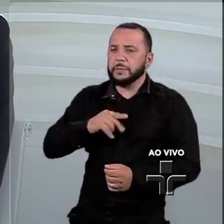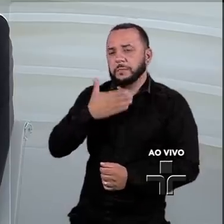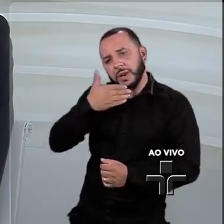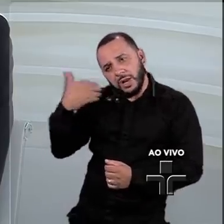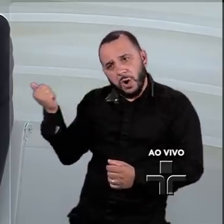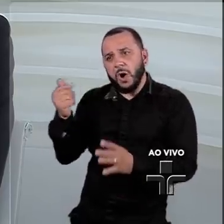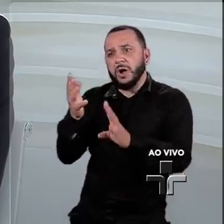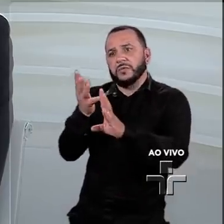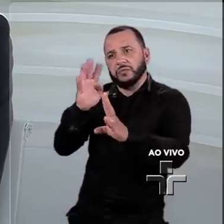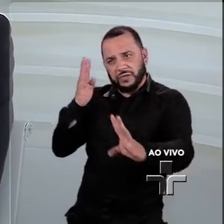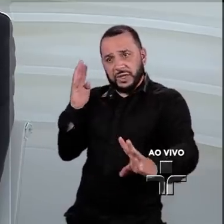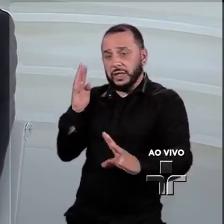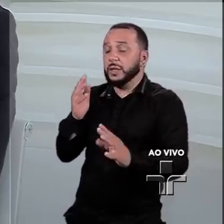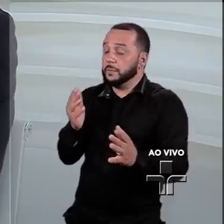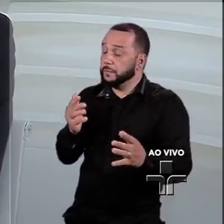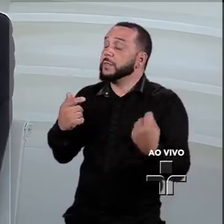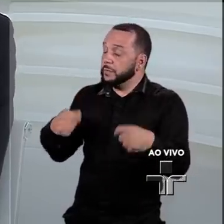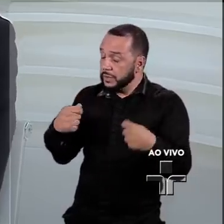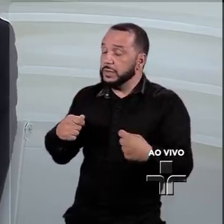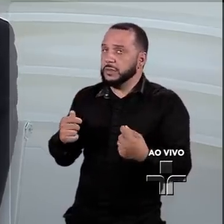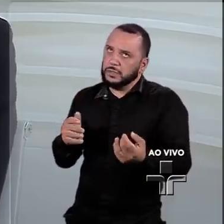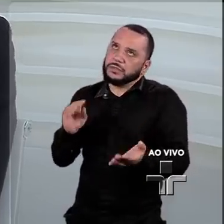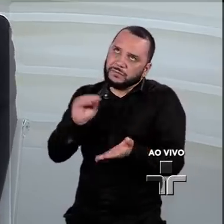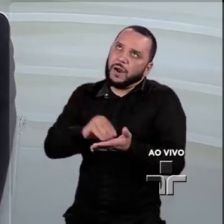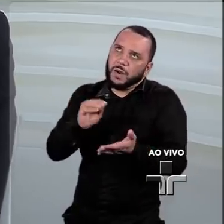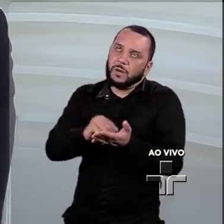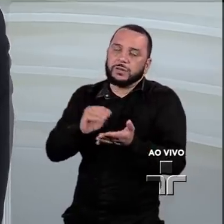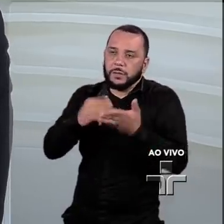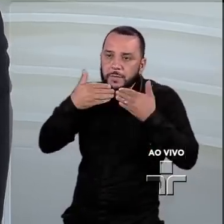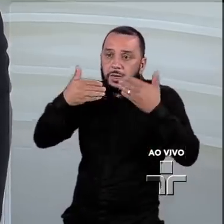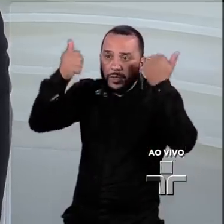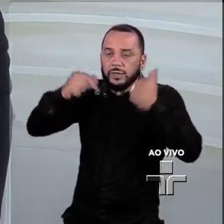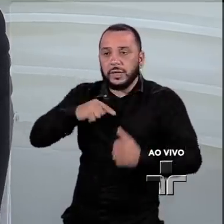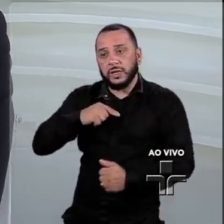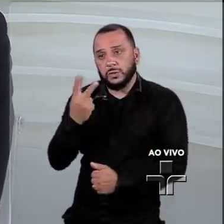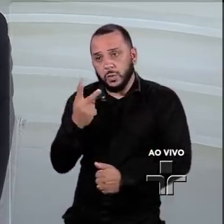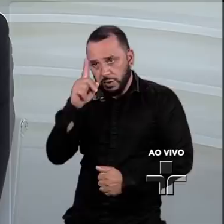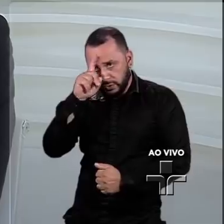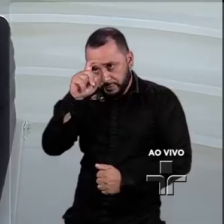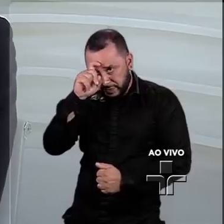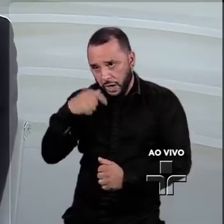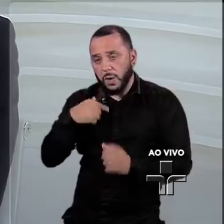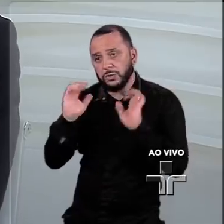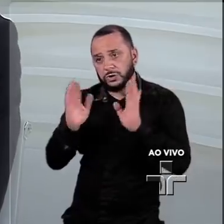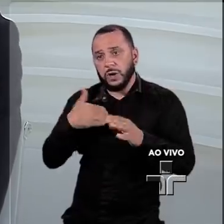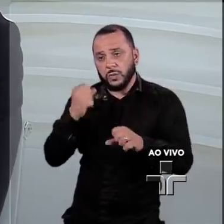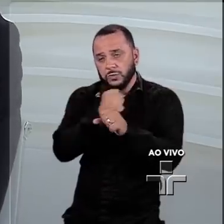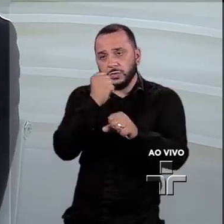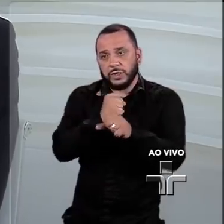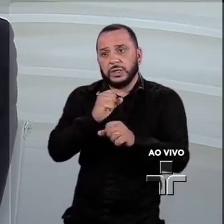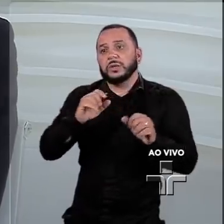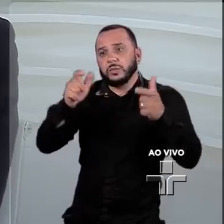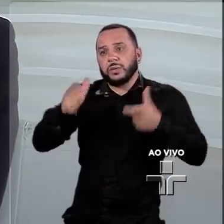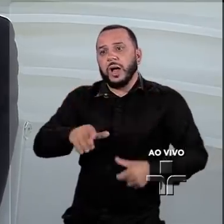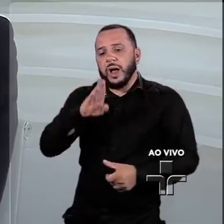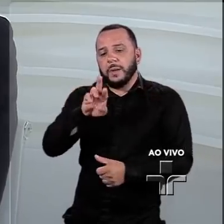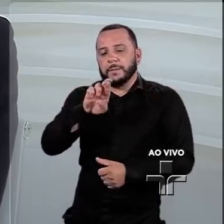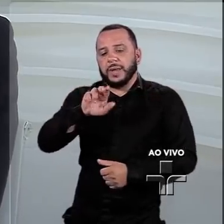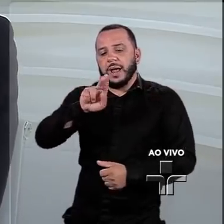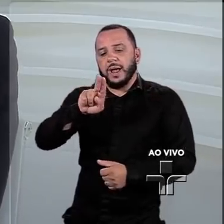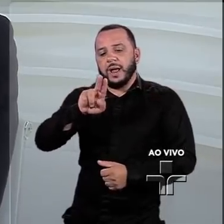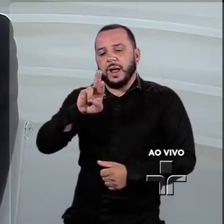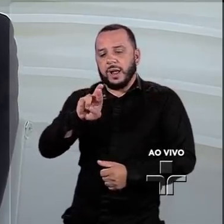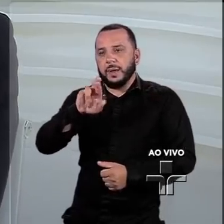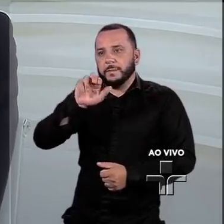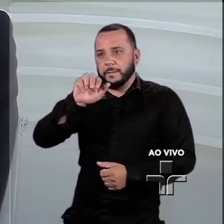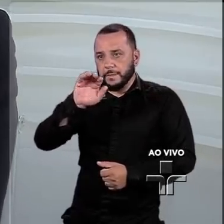claro, é preciso melhorar muito ainda. Você tem 2 hospitais que estão sendo construídos, o Hospital da Brasilândia e o Hospital de Parelheiros, que vão ajudar